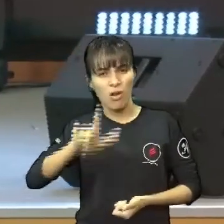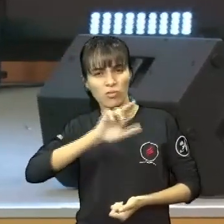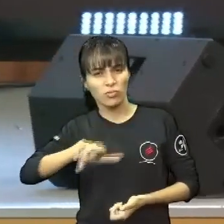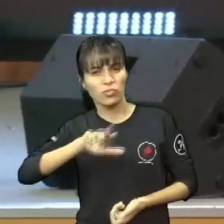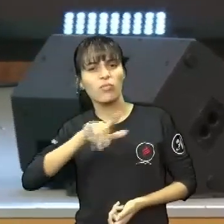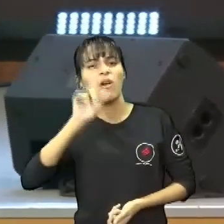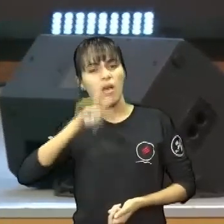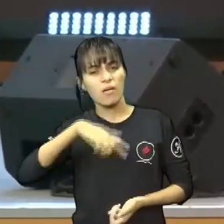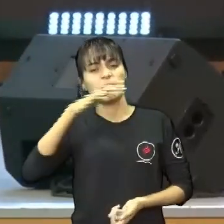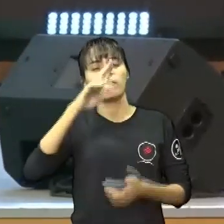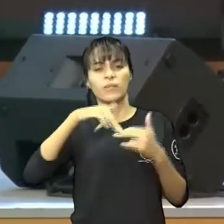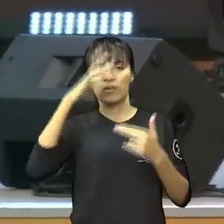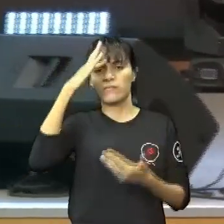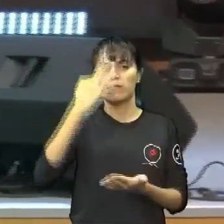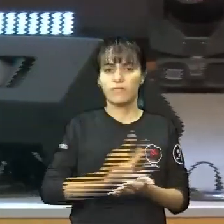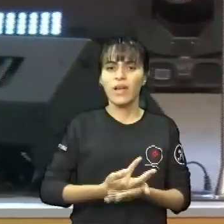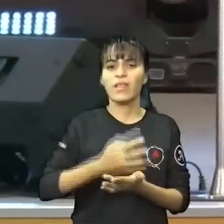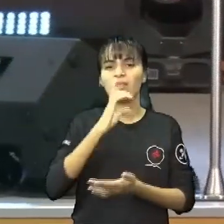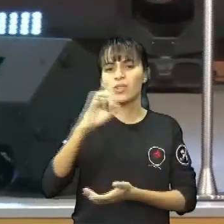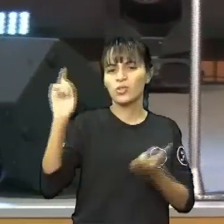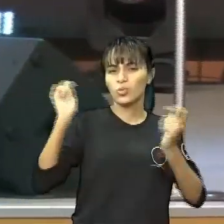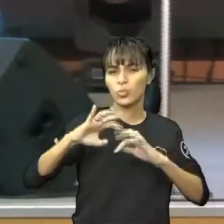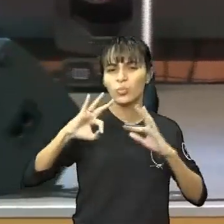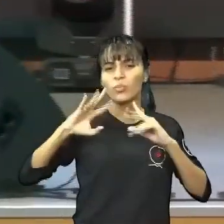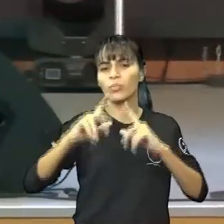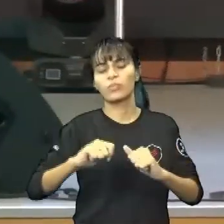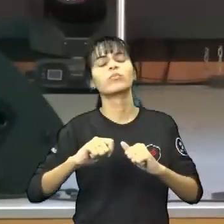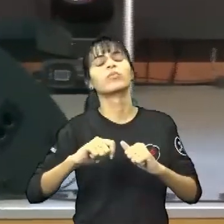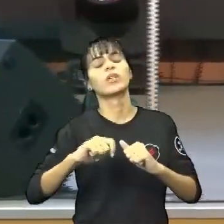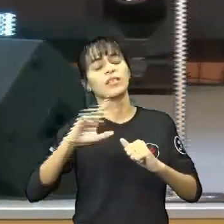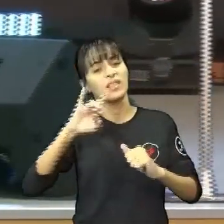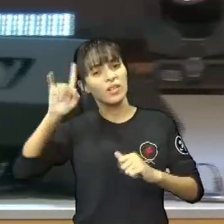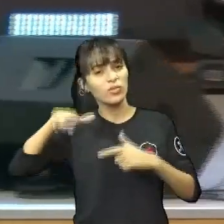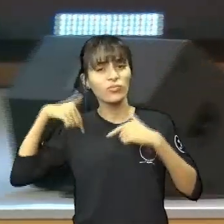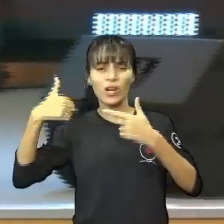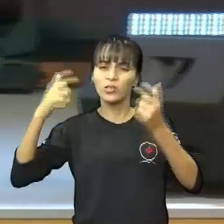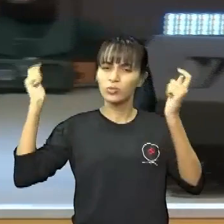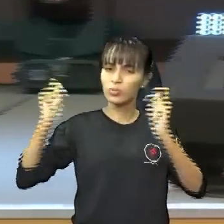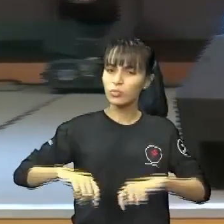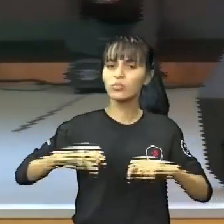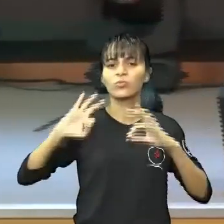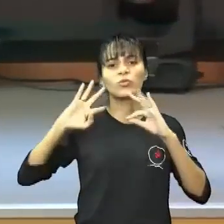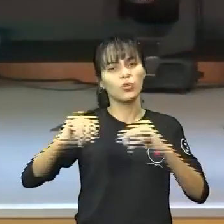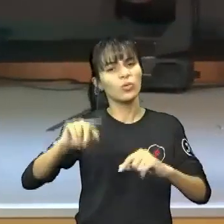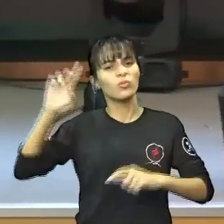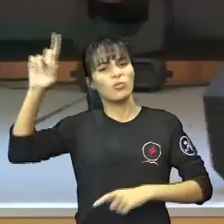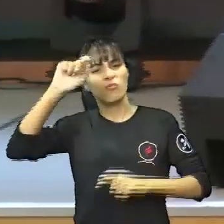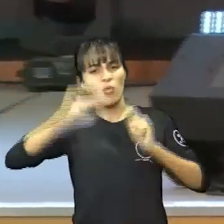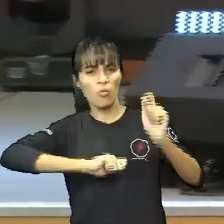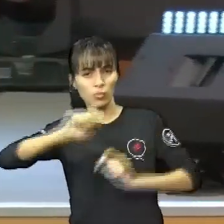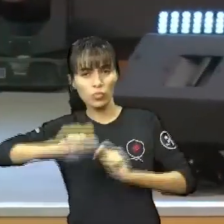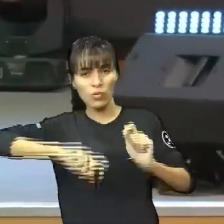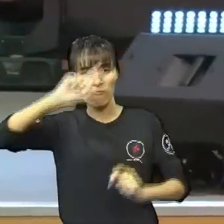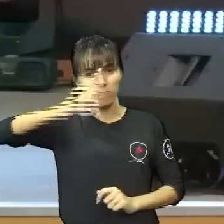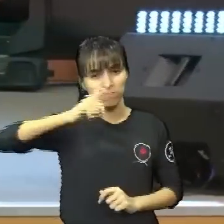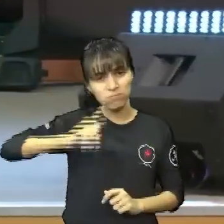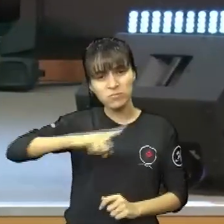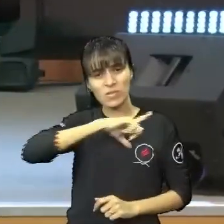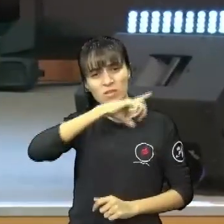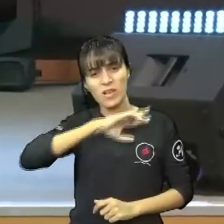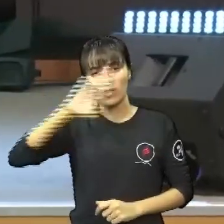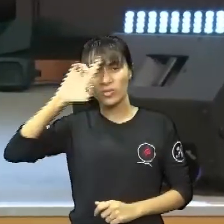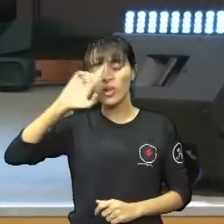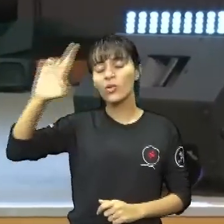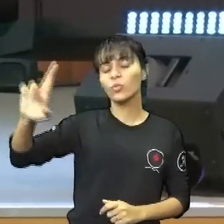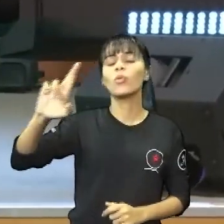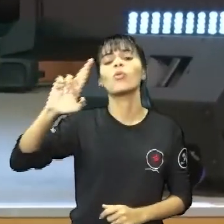é pela fé um Deus que tudo pode um Deus que tudo faz um Deus que tá no comando um Deus que tá no controle um Deus que é senhor